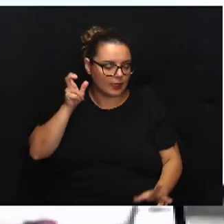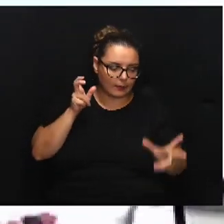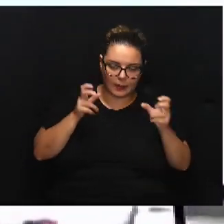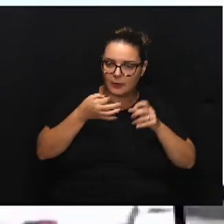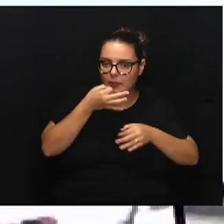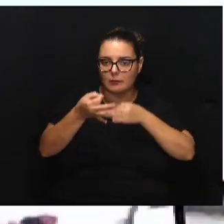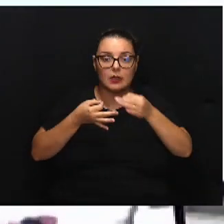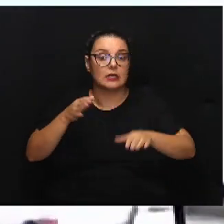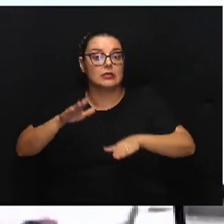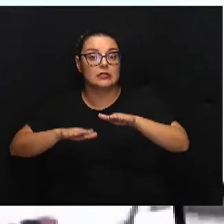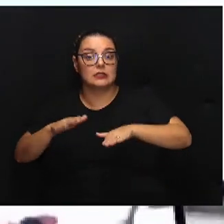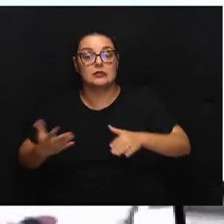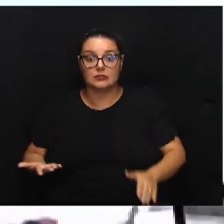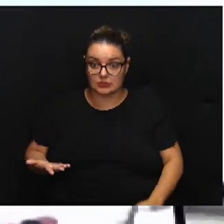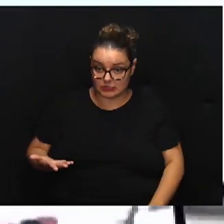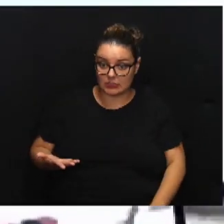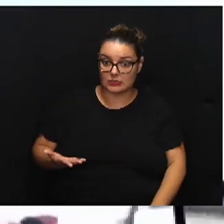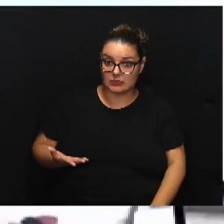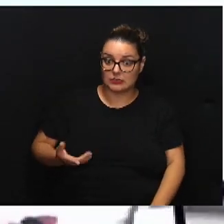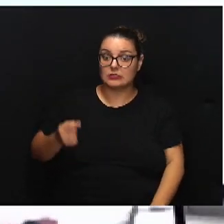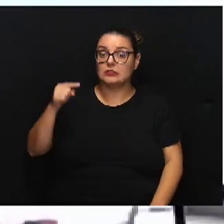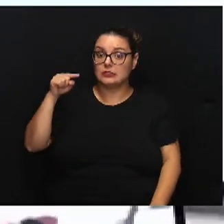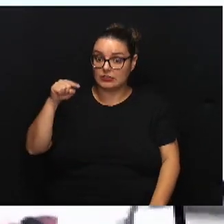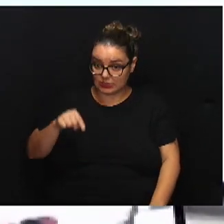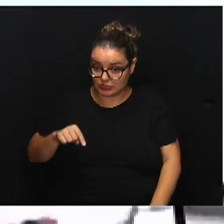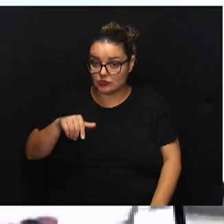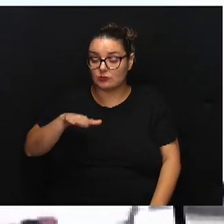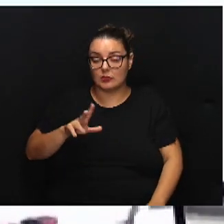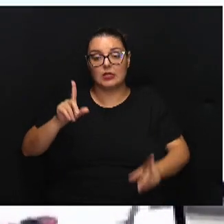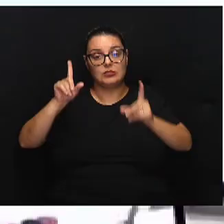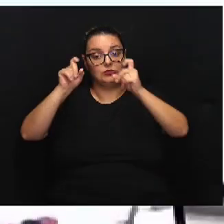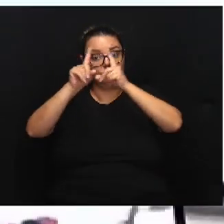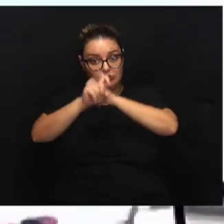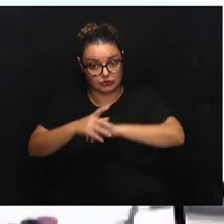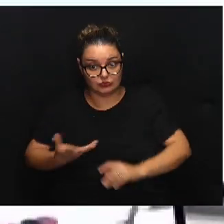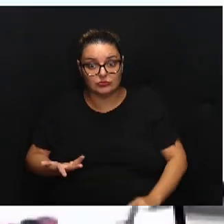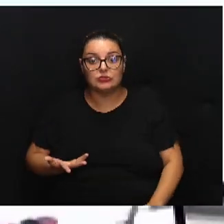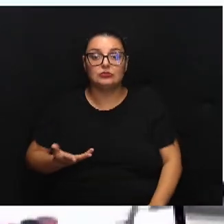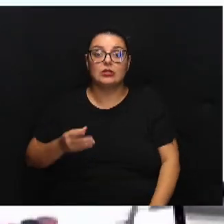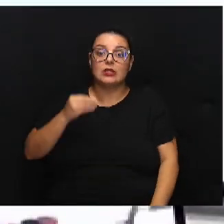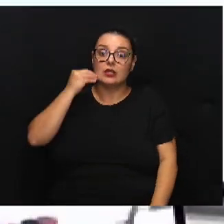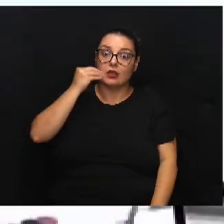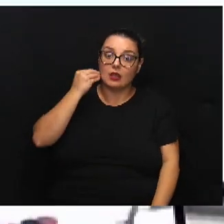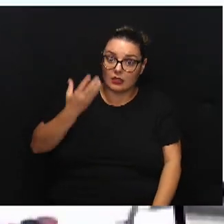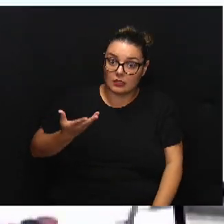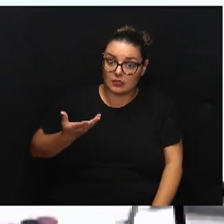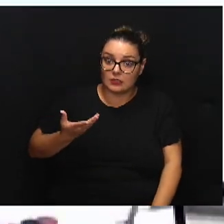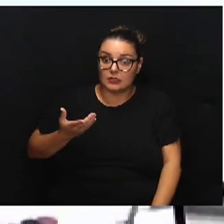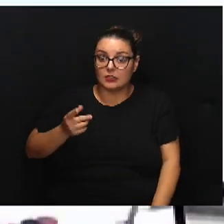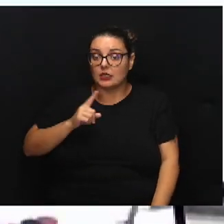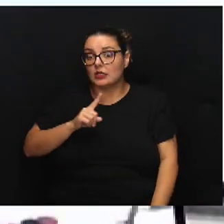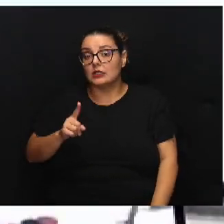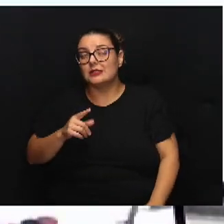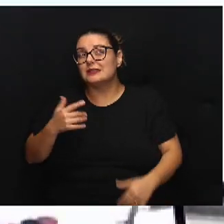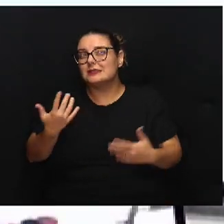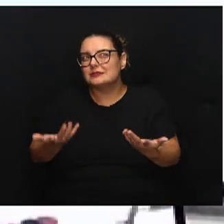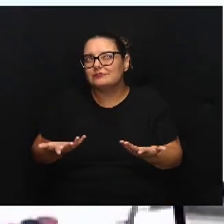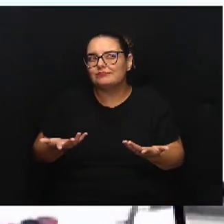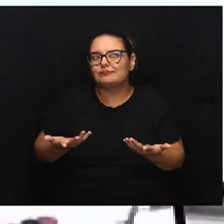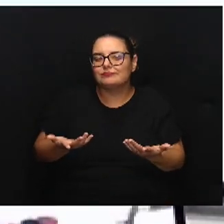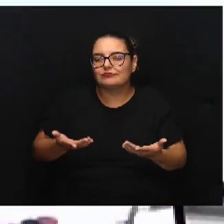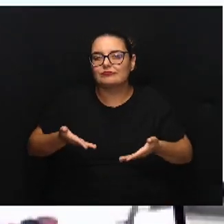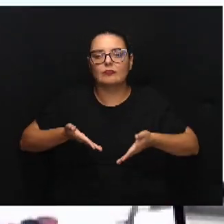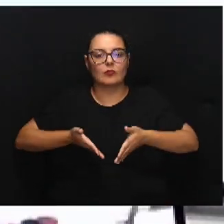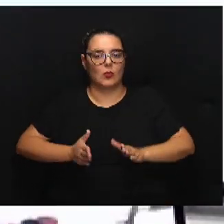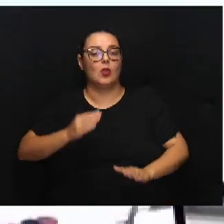muitas vezes isso torna ainda mais difícil a experiência, e acaba não sendo, então, parto como